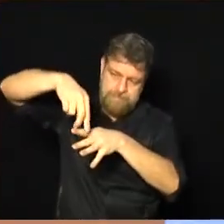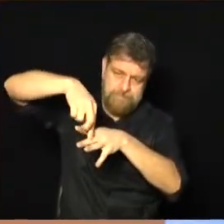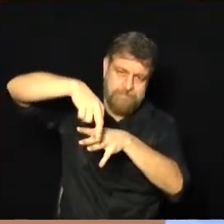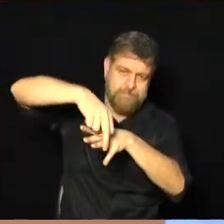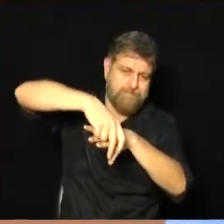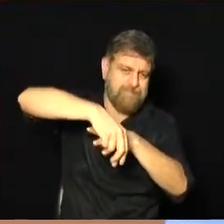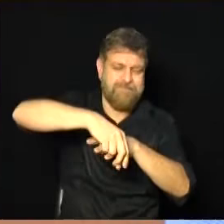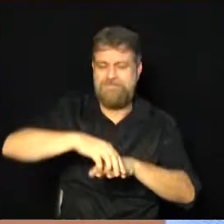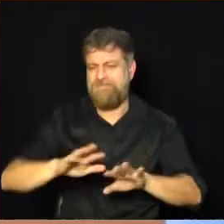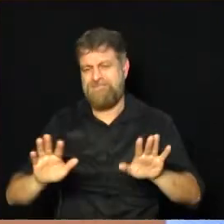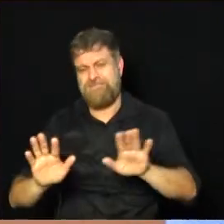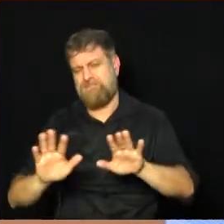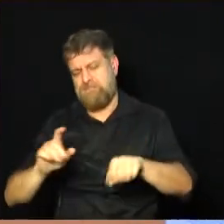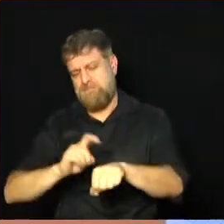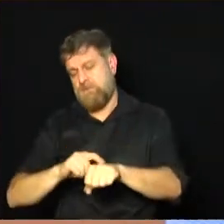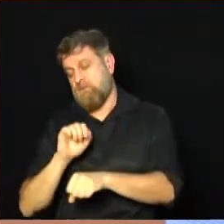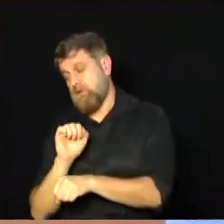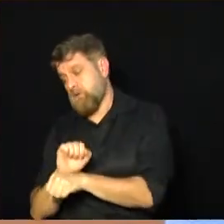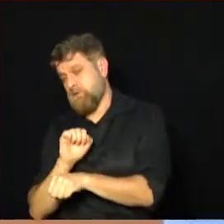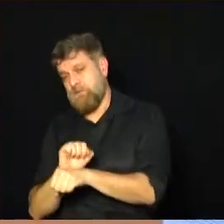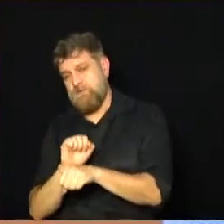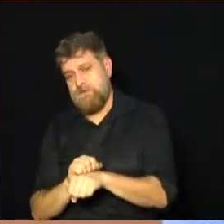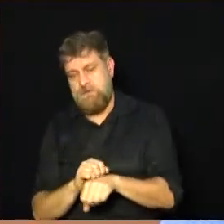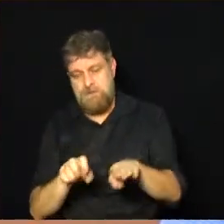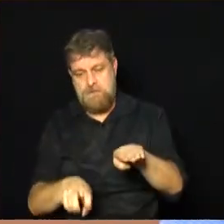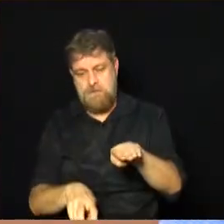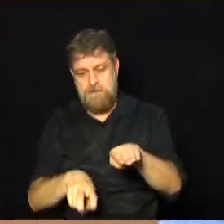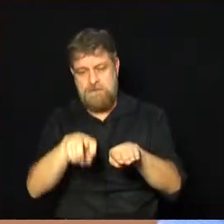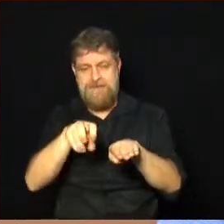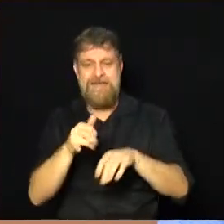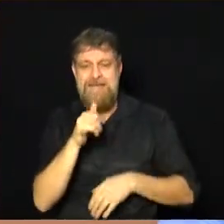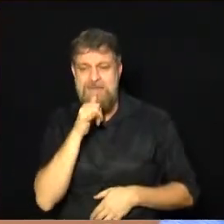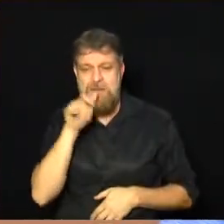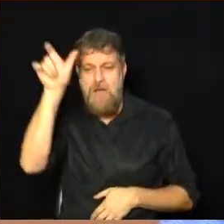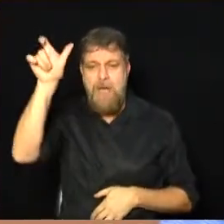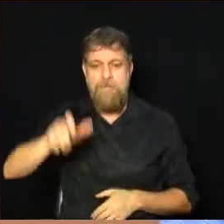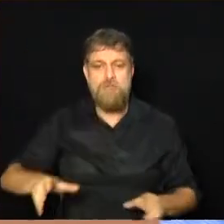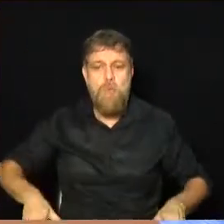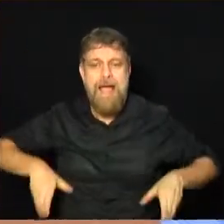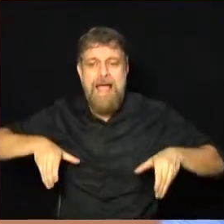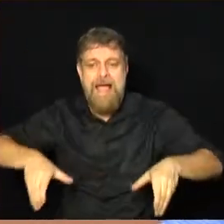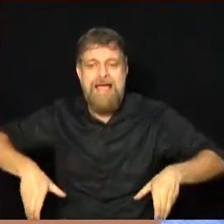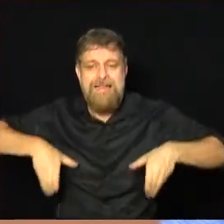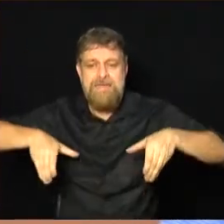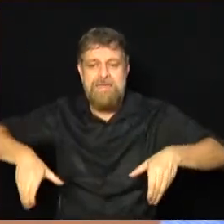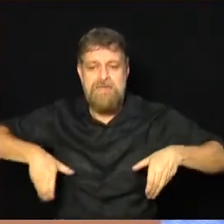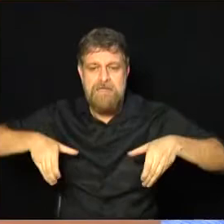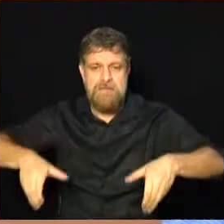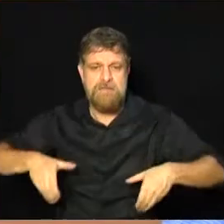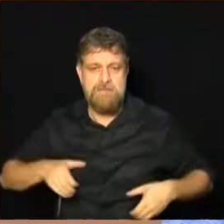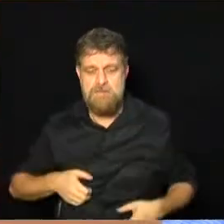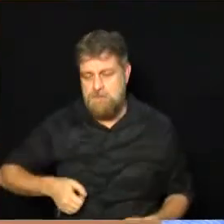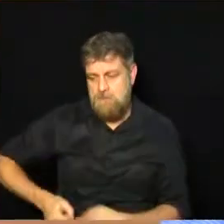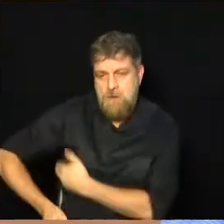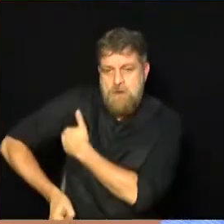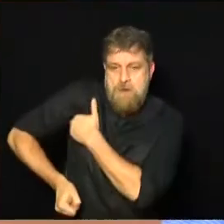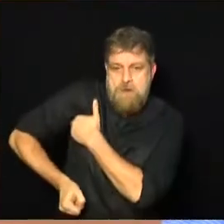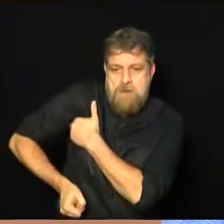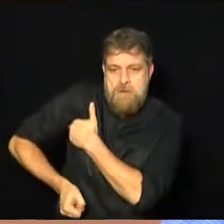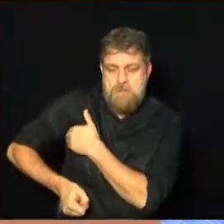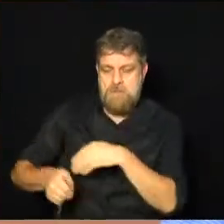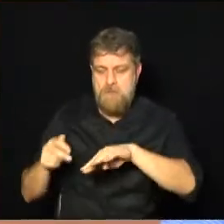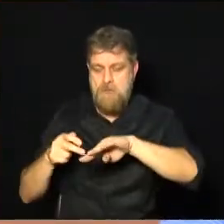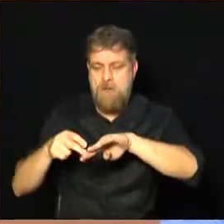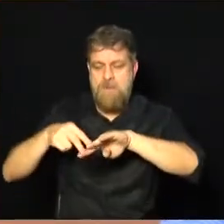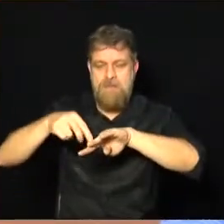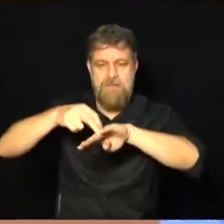mais, né? Não precisa elevador. Uma pessoa com deficiência que usa uma cadeira de roda ou um andador, não tem elevador para subir e